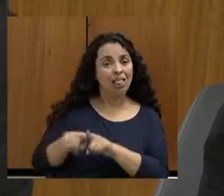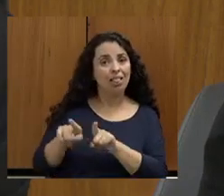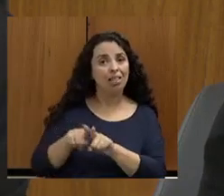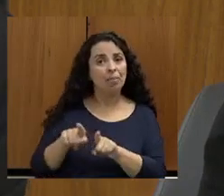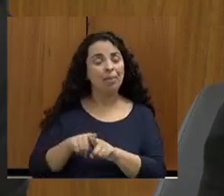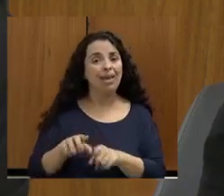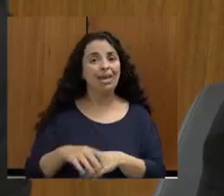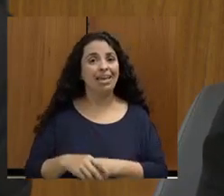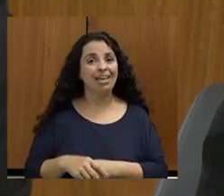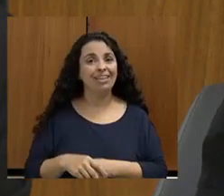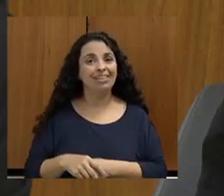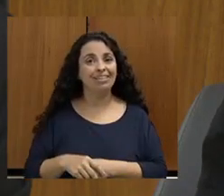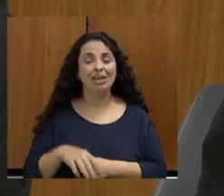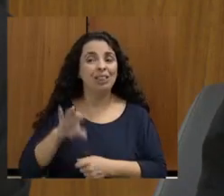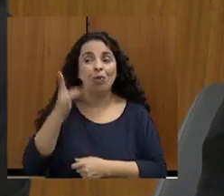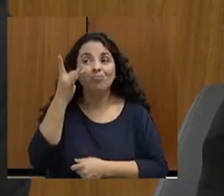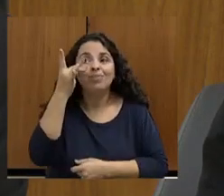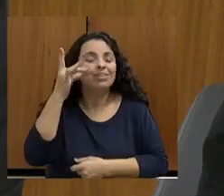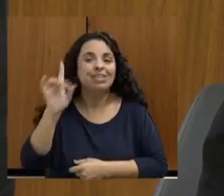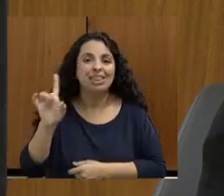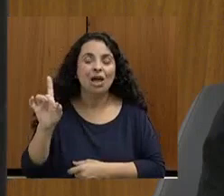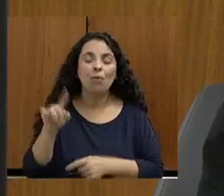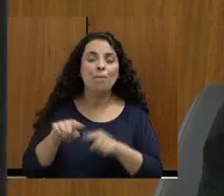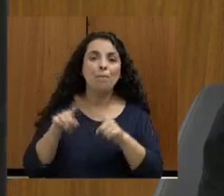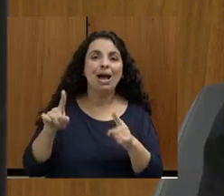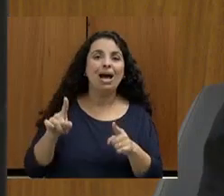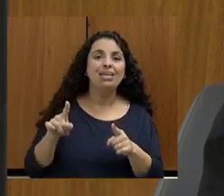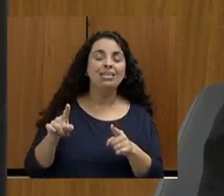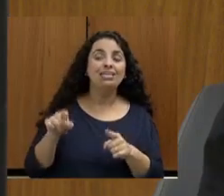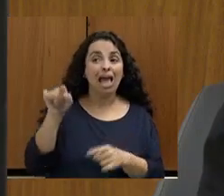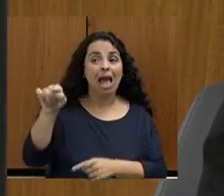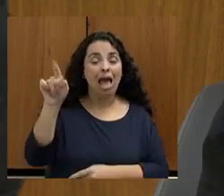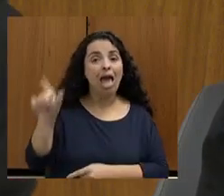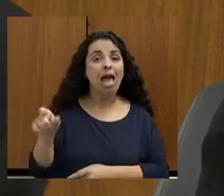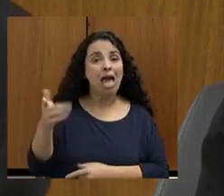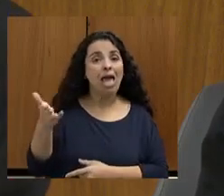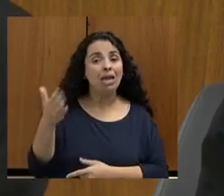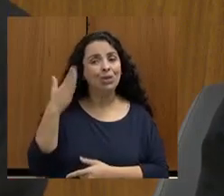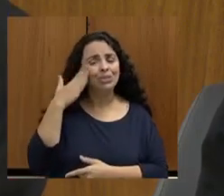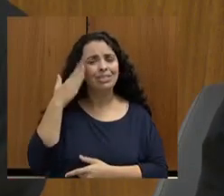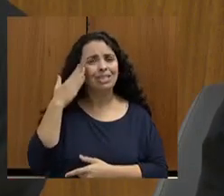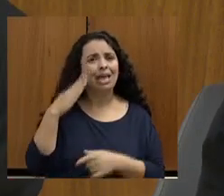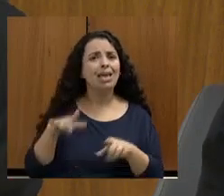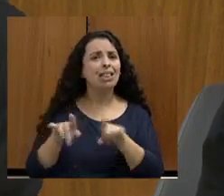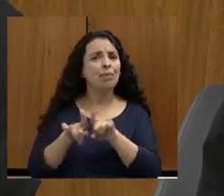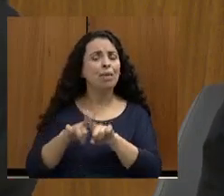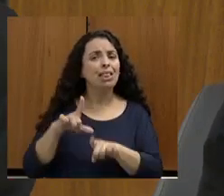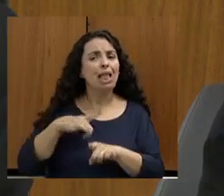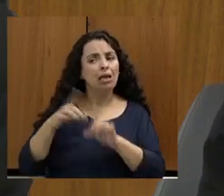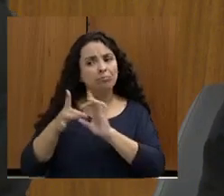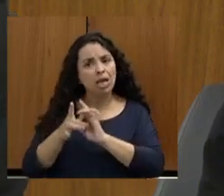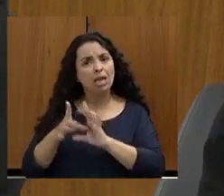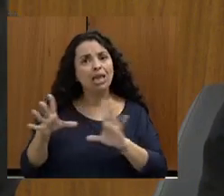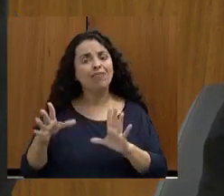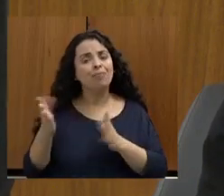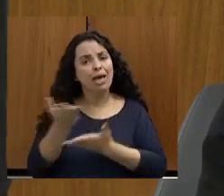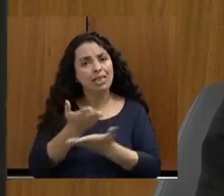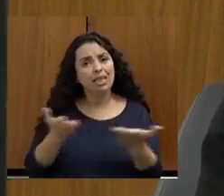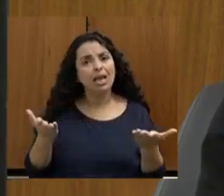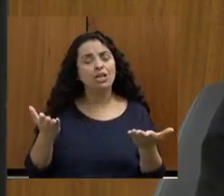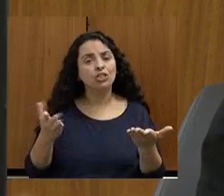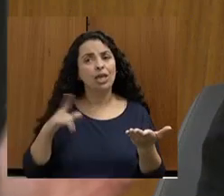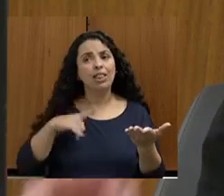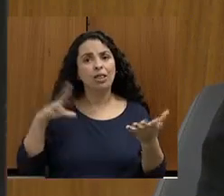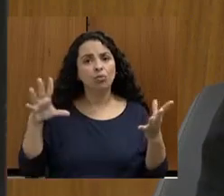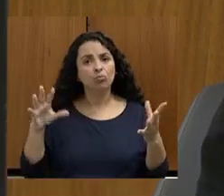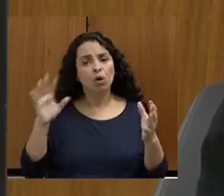mais de ouvir falar do que de forma pessoal, mas é alguém que, eu creio que tem, assim, a maior disponibilidade também para interagir, chegar a bom